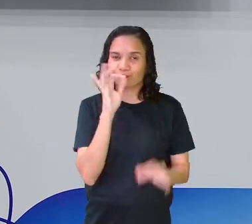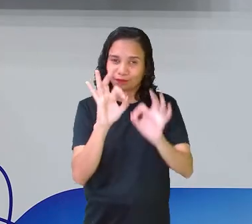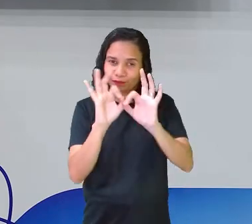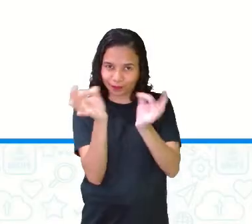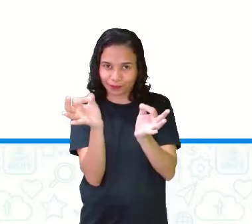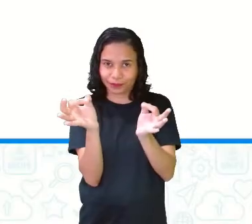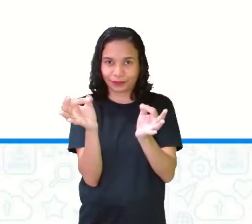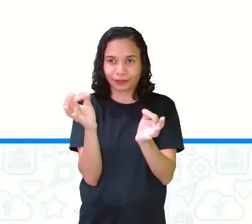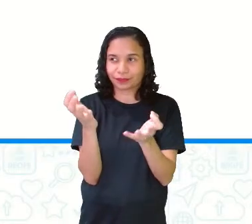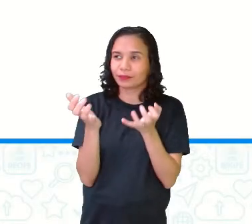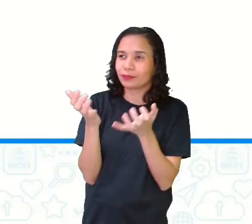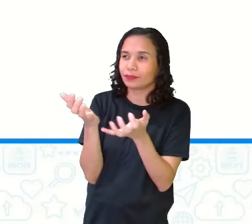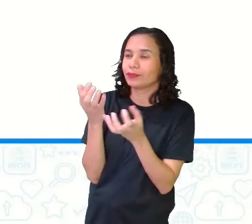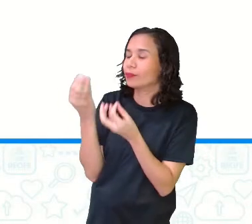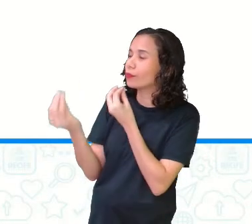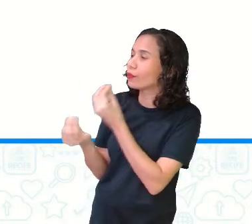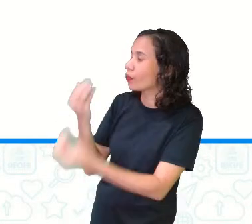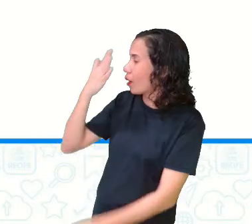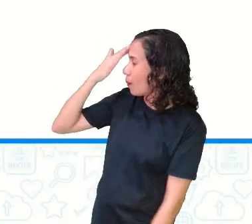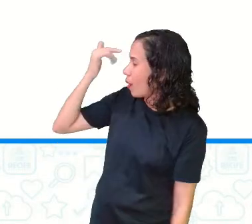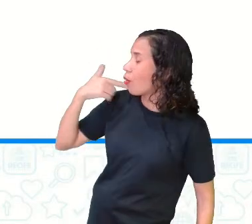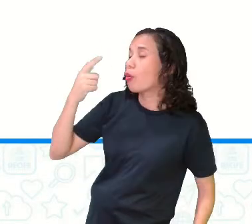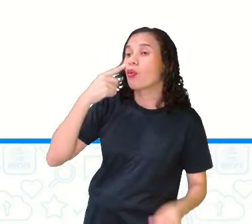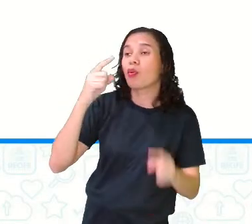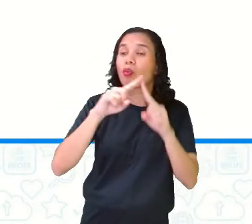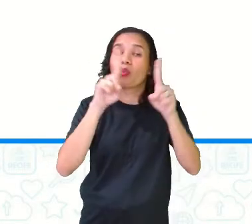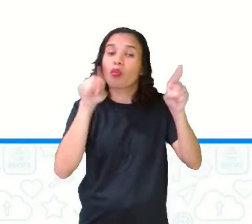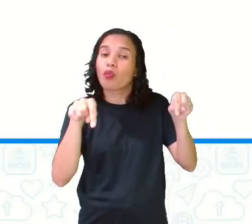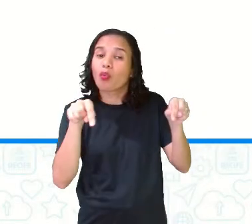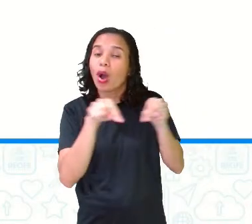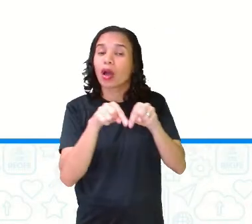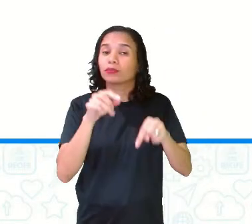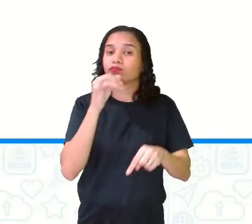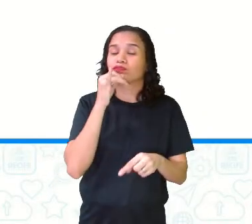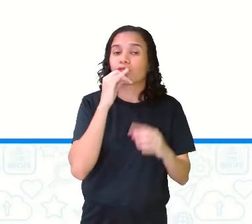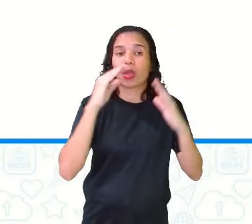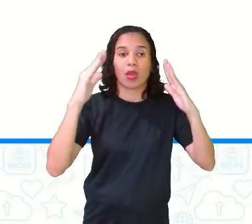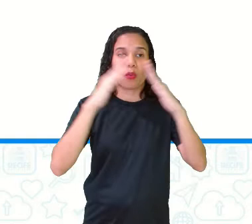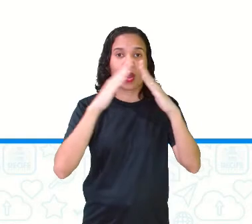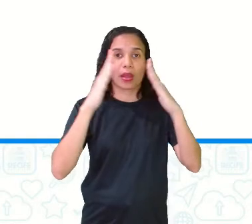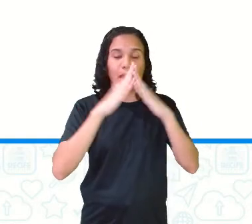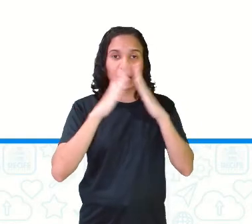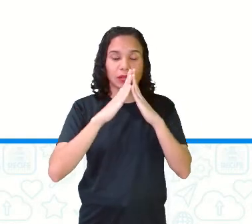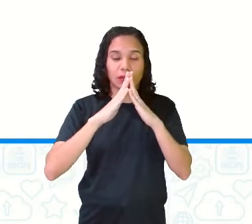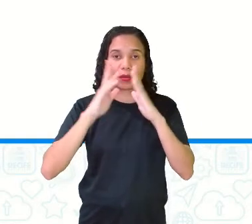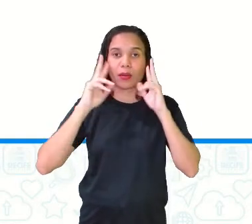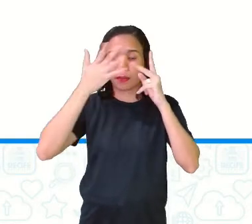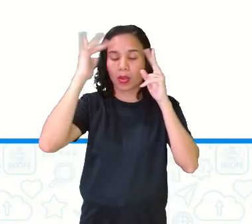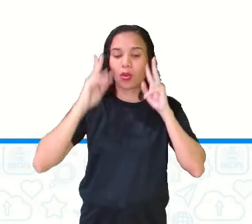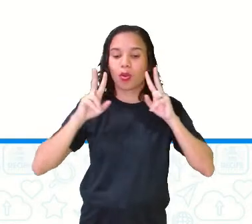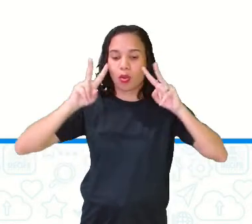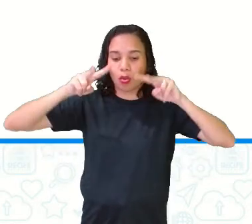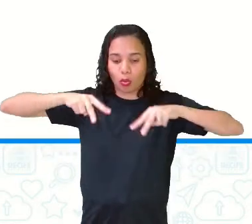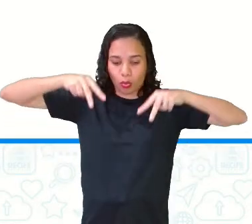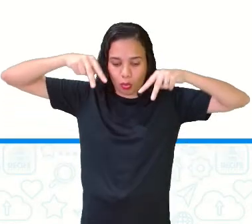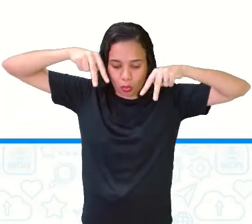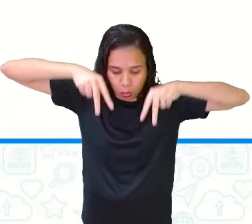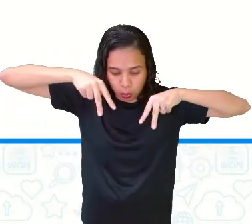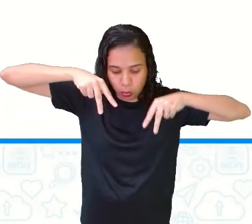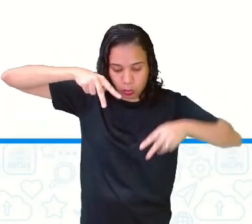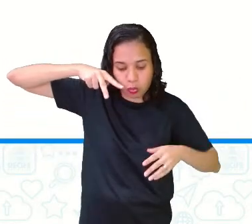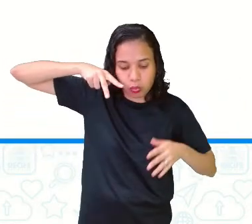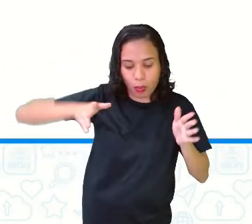simples. Eu quero a medida desse quarto. Vamos dizer que isso daqui é uma casa vista de cima, é como se fosse a planta de uma